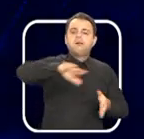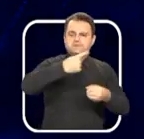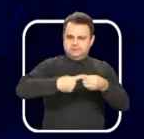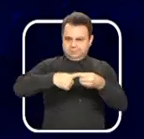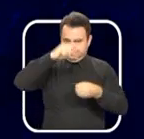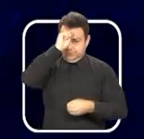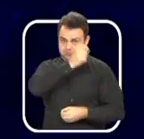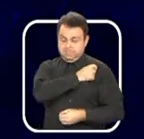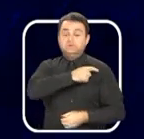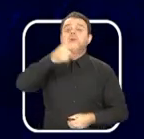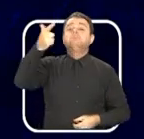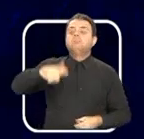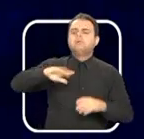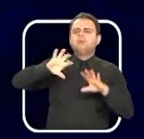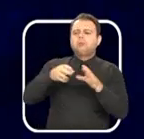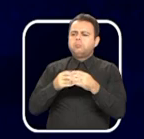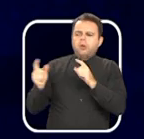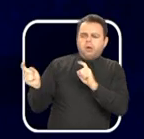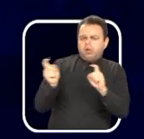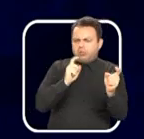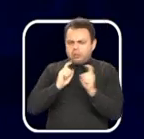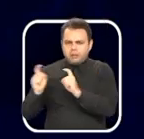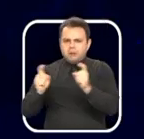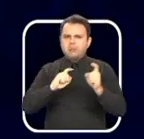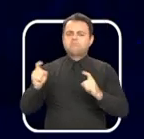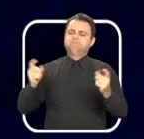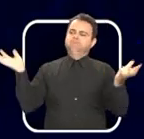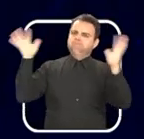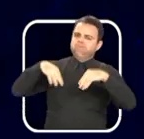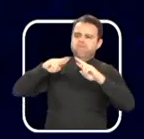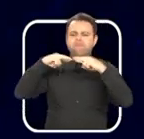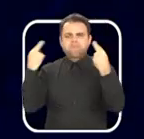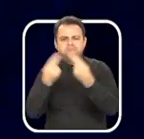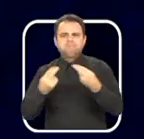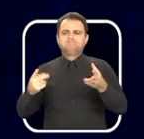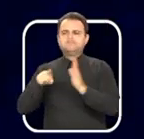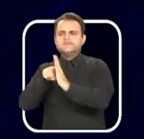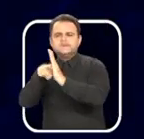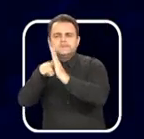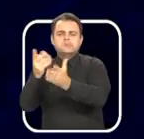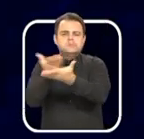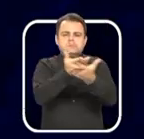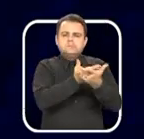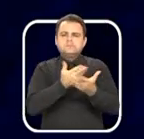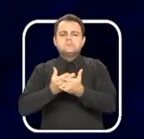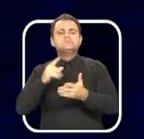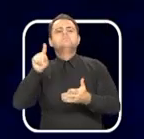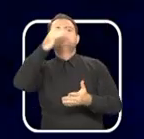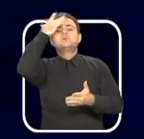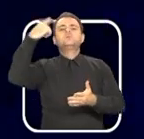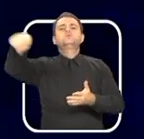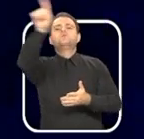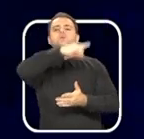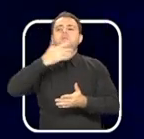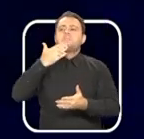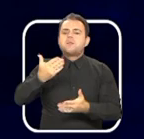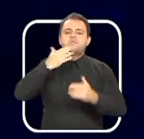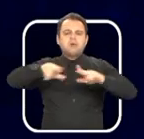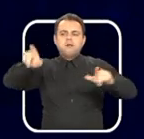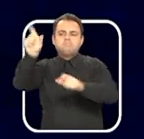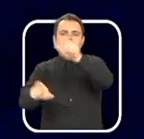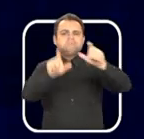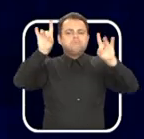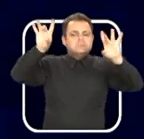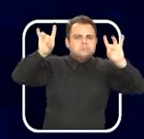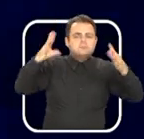município. Além disso, o grupo promove reuniões, discussões e estudos para debater as demandas trazidas por